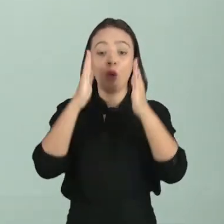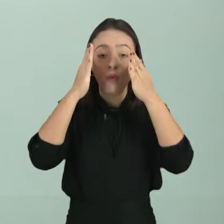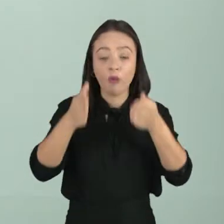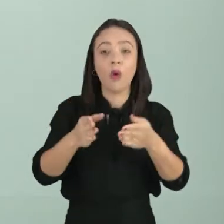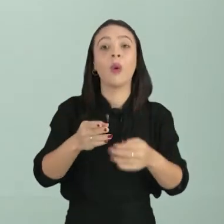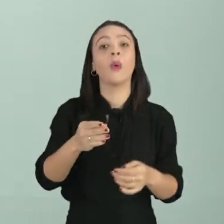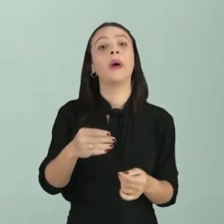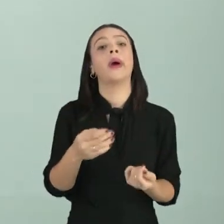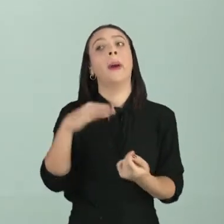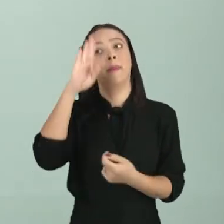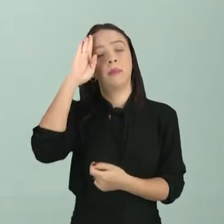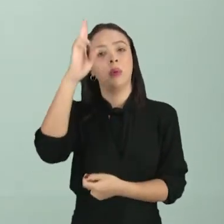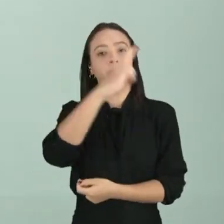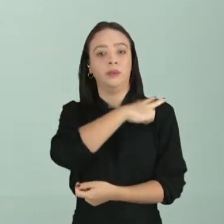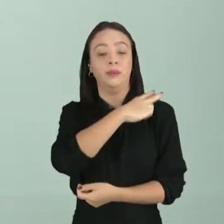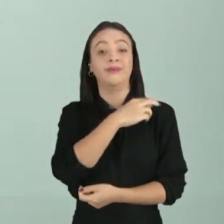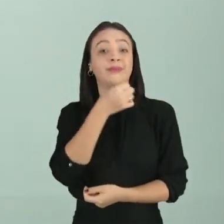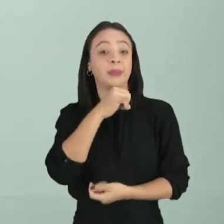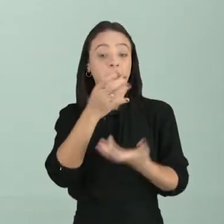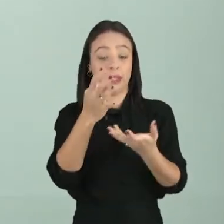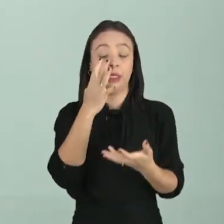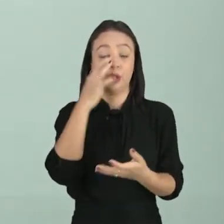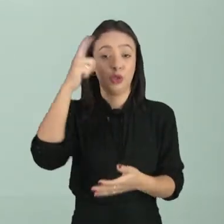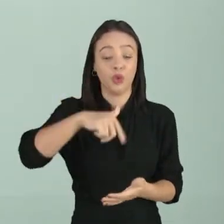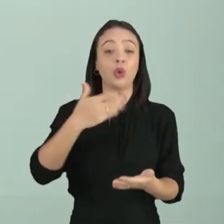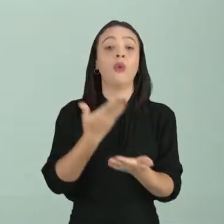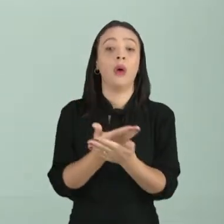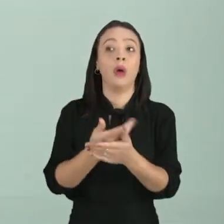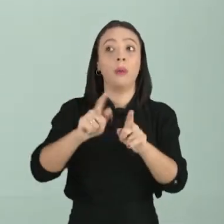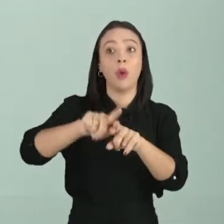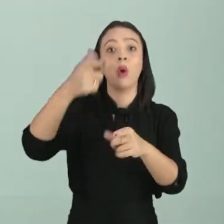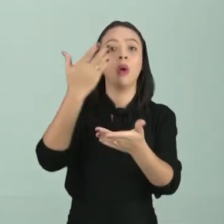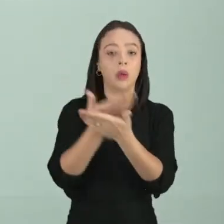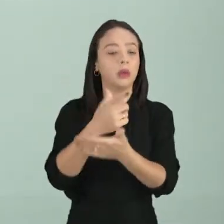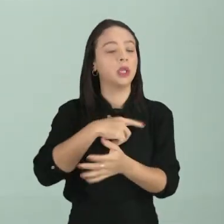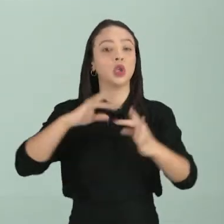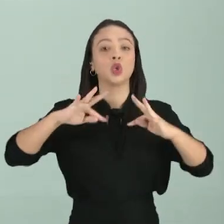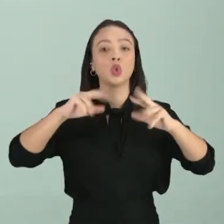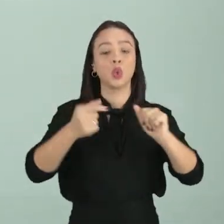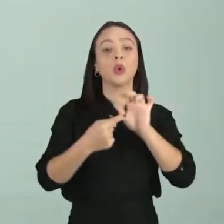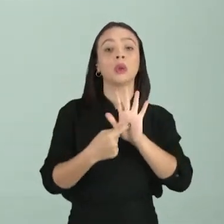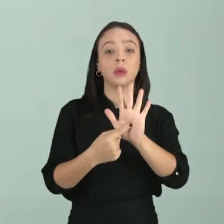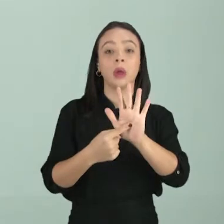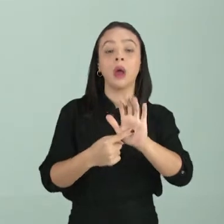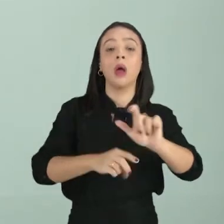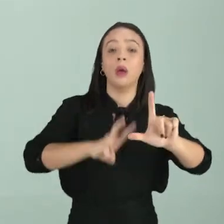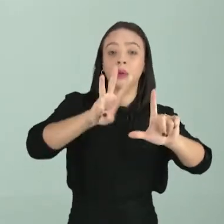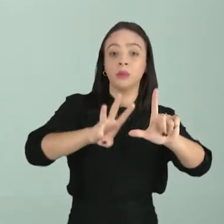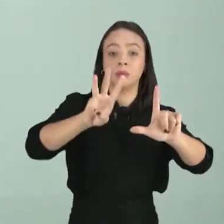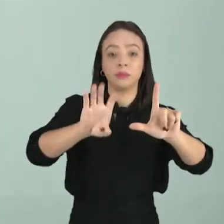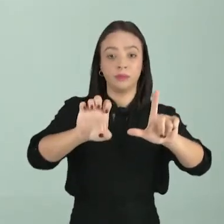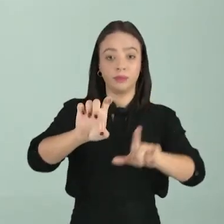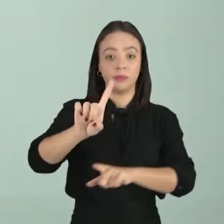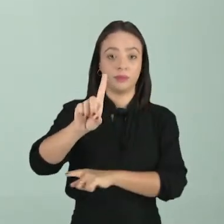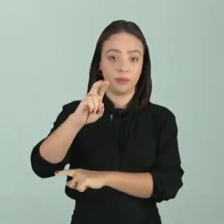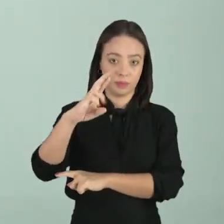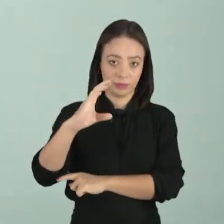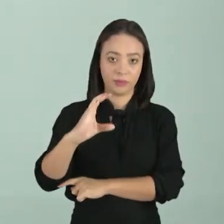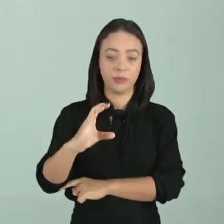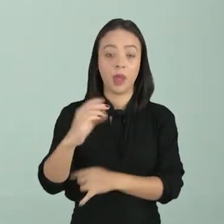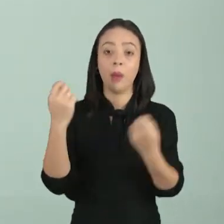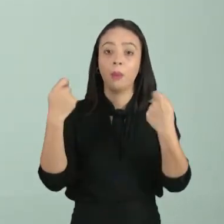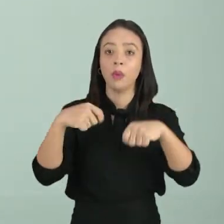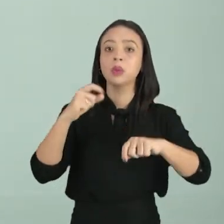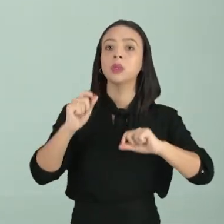dito. Caso você queira reassistir essa aula ou as demais aulas, elas vão estar disponíveis na internet através da plataforma Eduque e